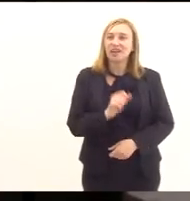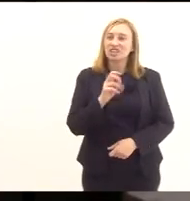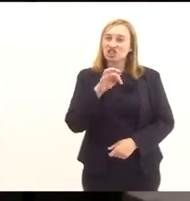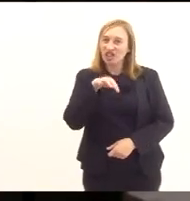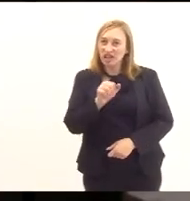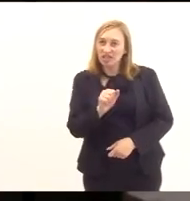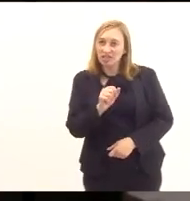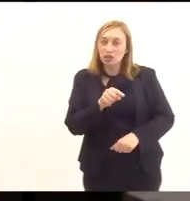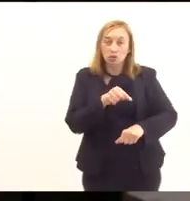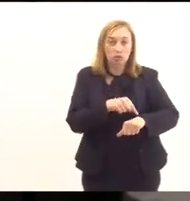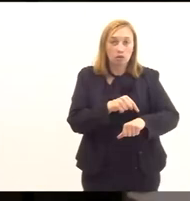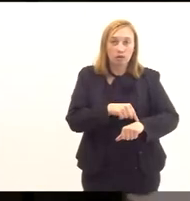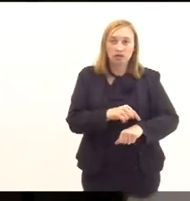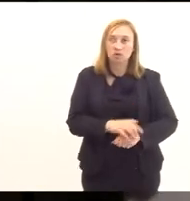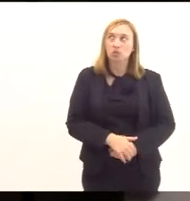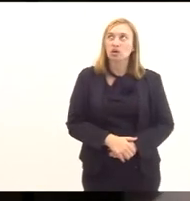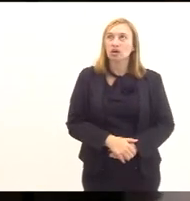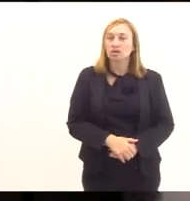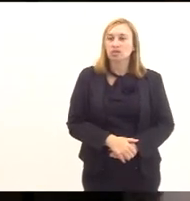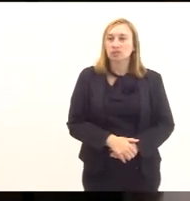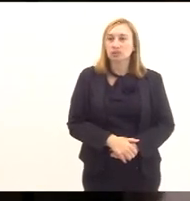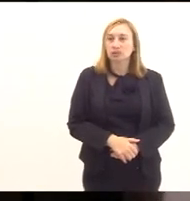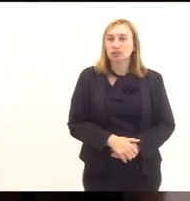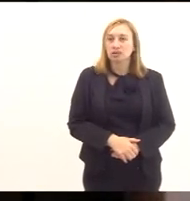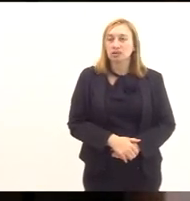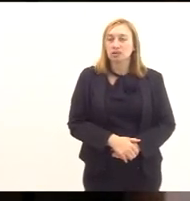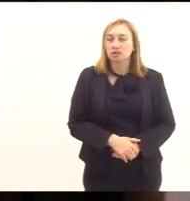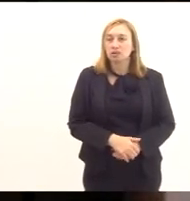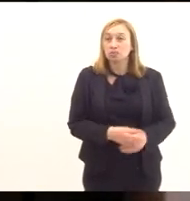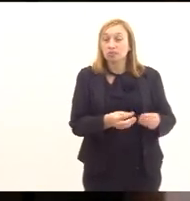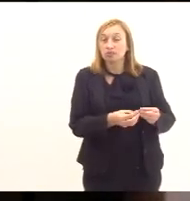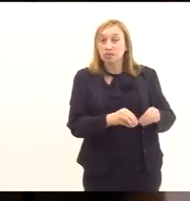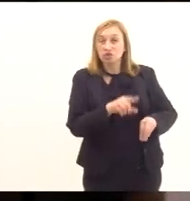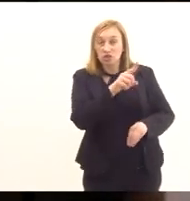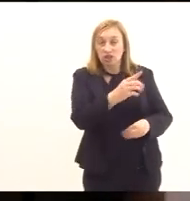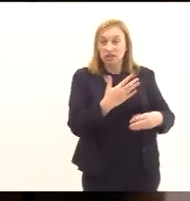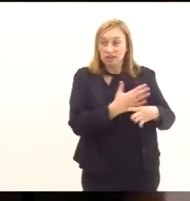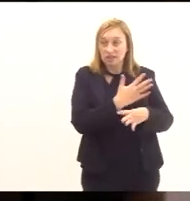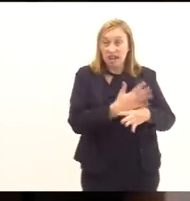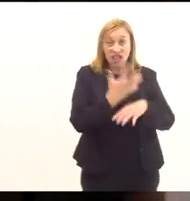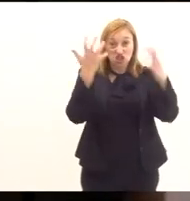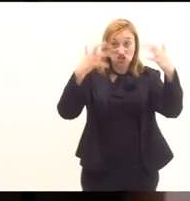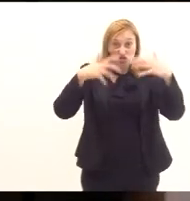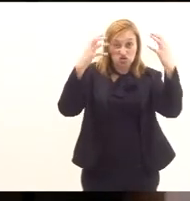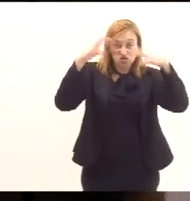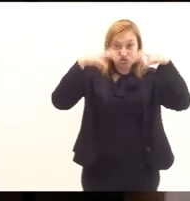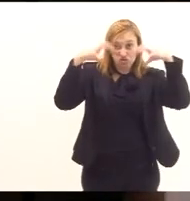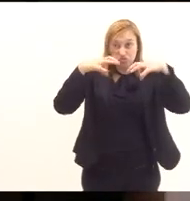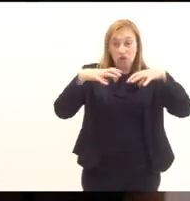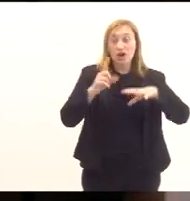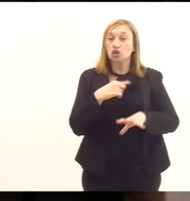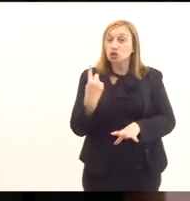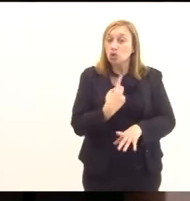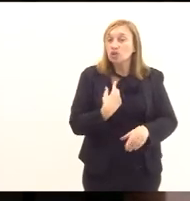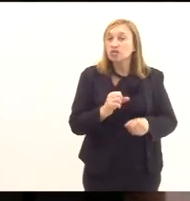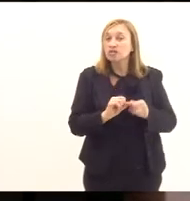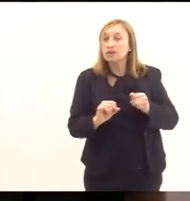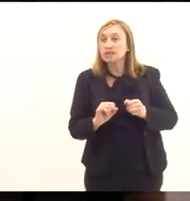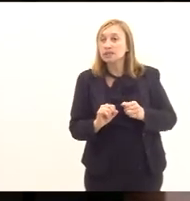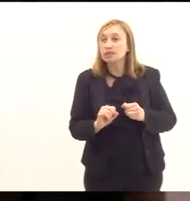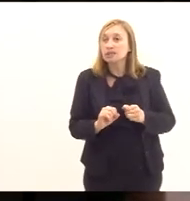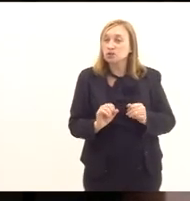janela no momento da catástrofe teve nós fizemos um